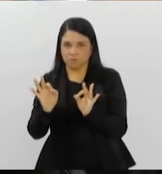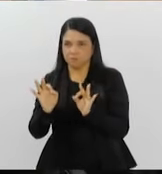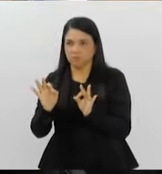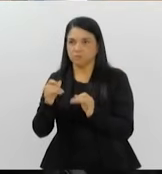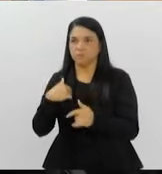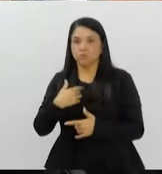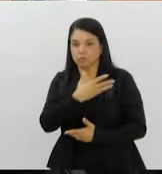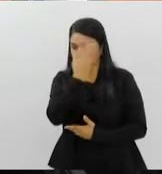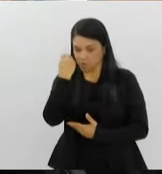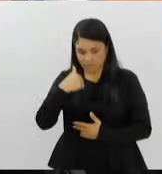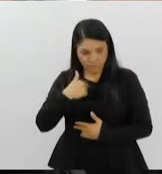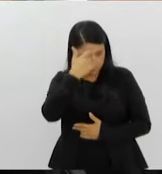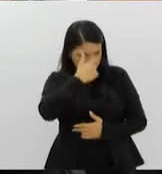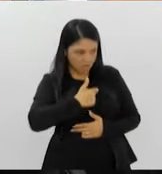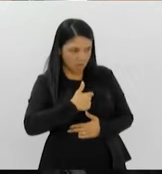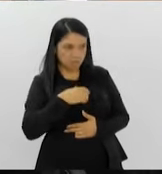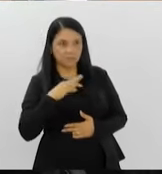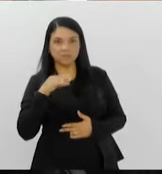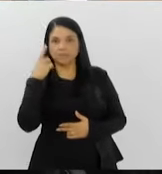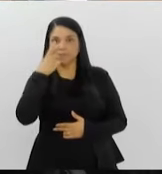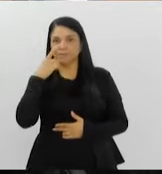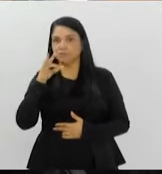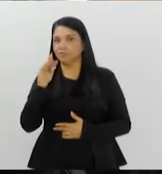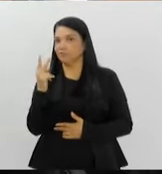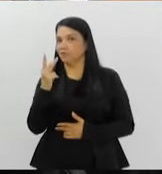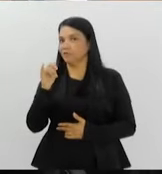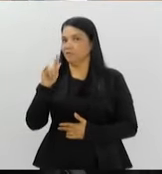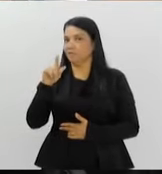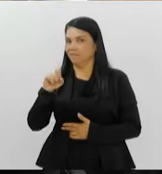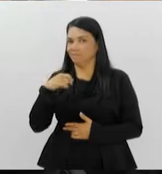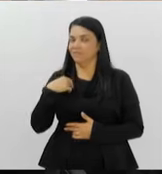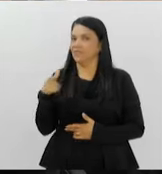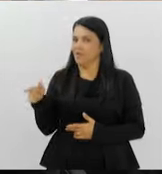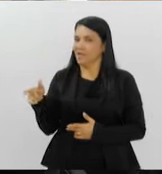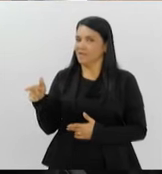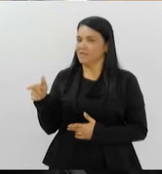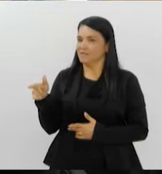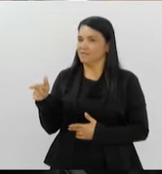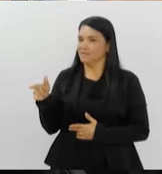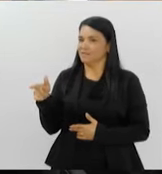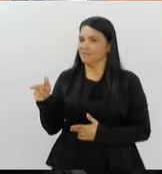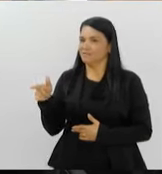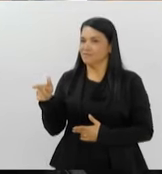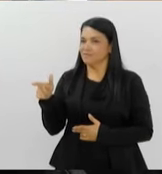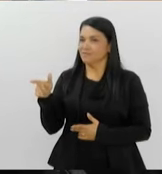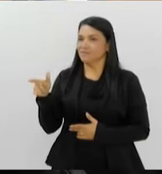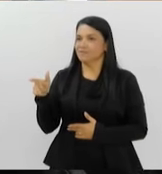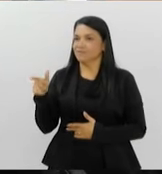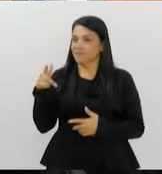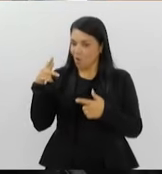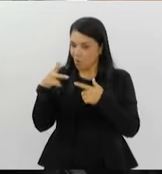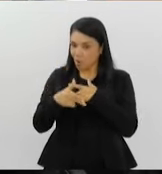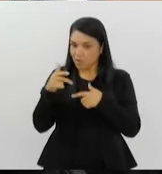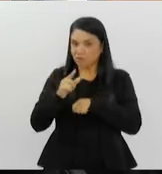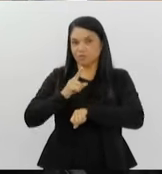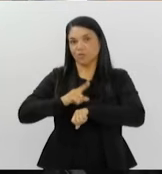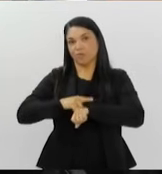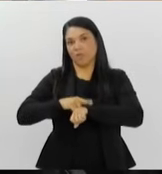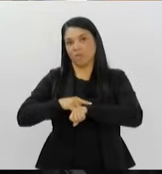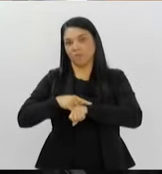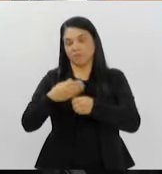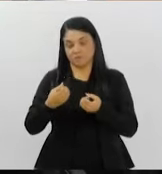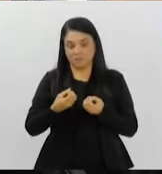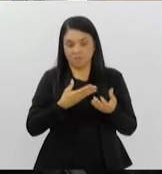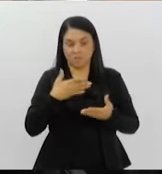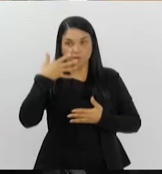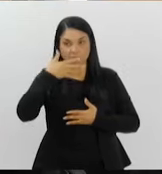de mim depois, hein, presidente? Que eu... E o deputado Thiago é que está contando o seu tempo, inclusive. Eu já quero dizer que o seu tempo está contando, porque Vossa Excelência que concedeu a parte ao deputado